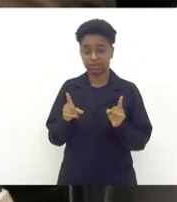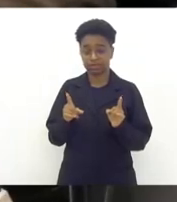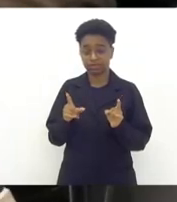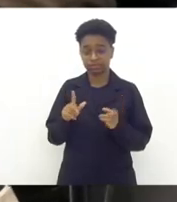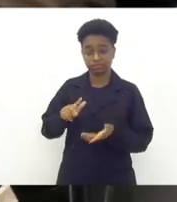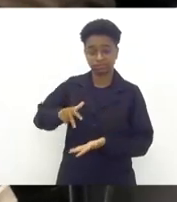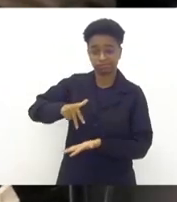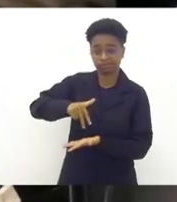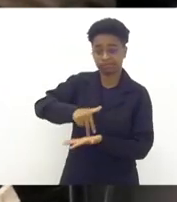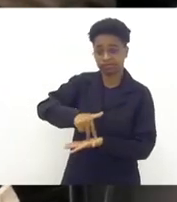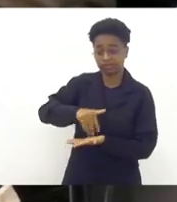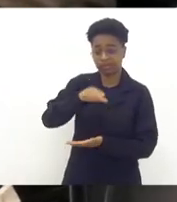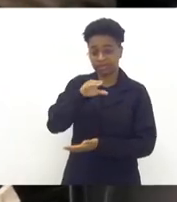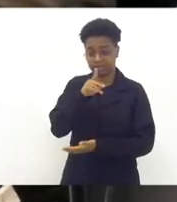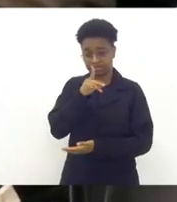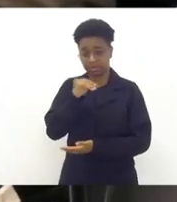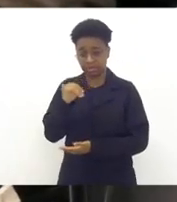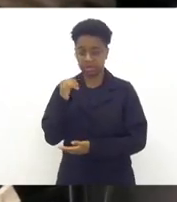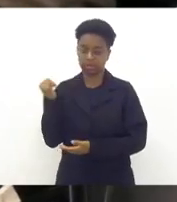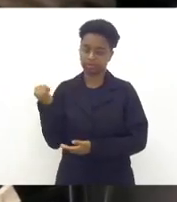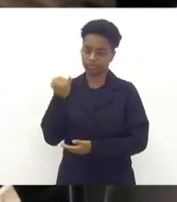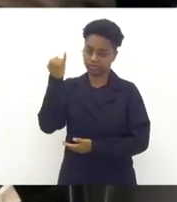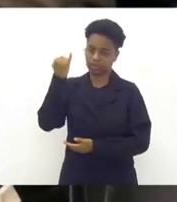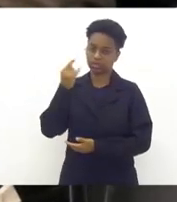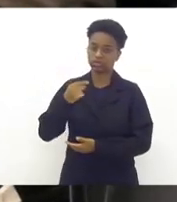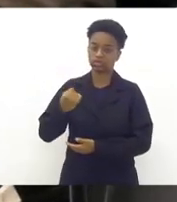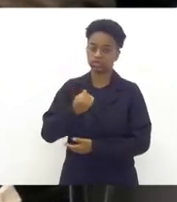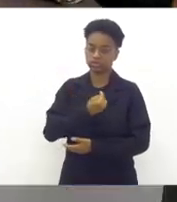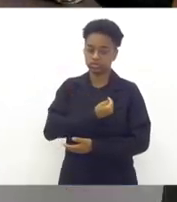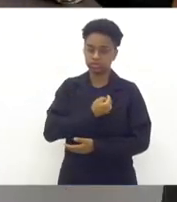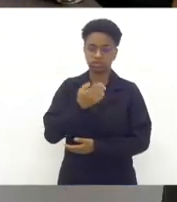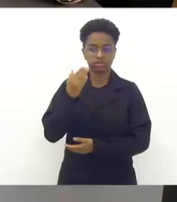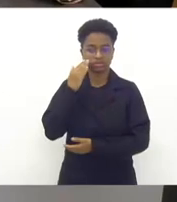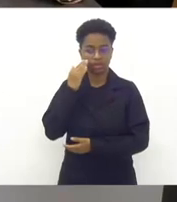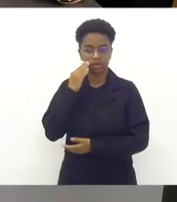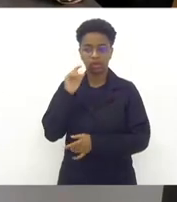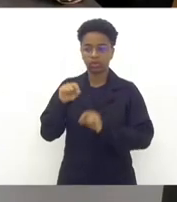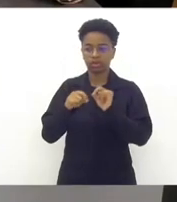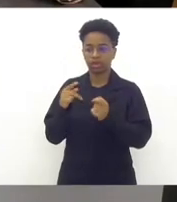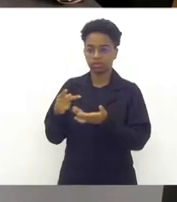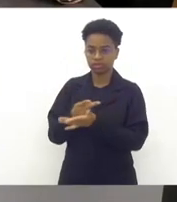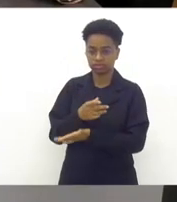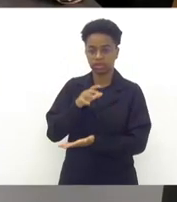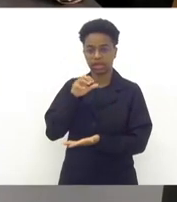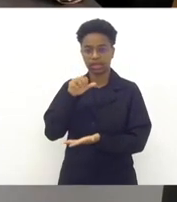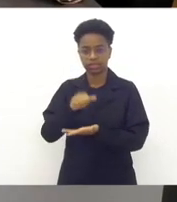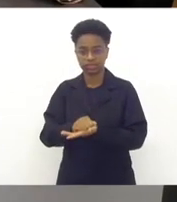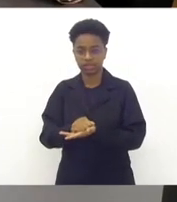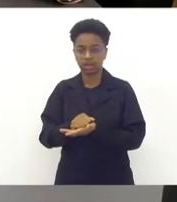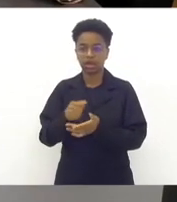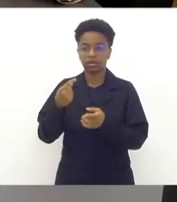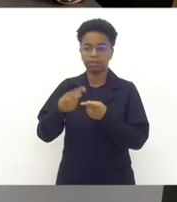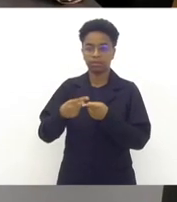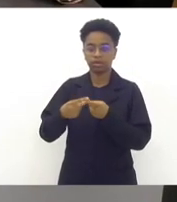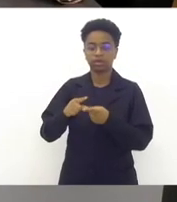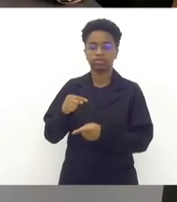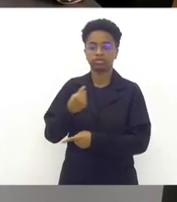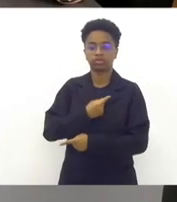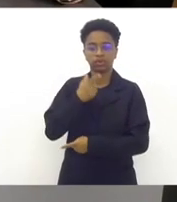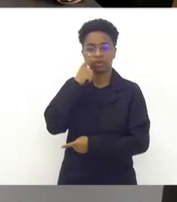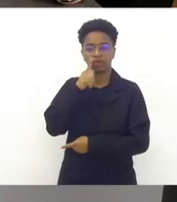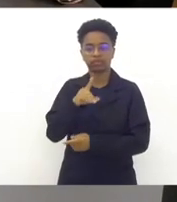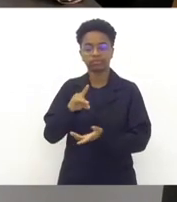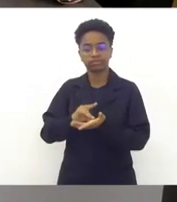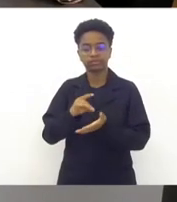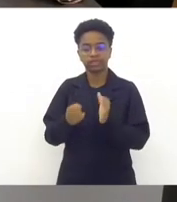CPI é muito importante. A gente ouvir esse relato, registrar esse relato, para que a gente possa criar